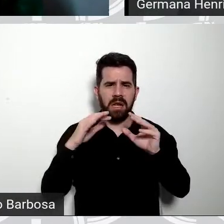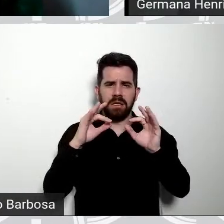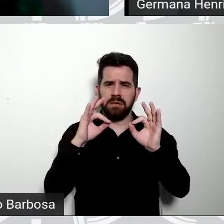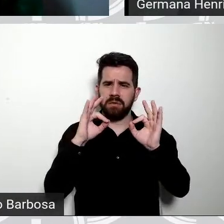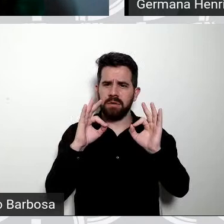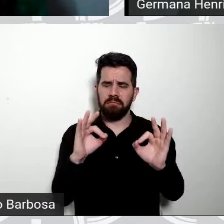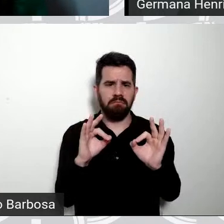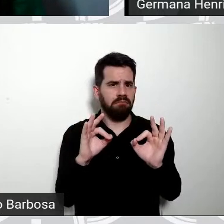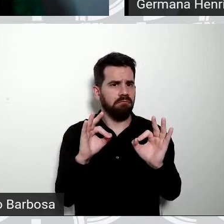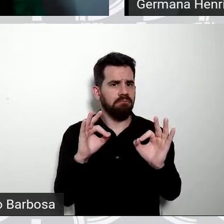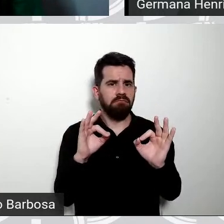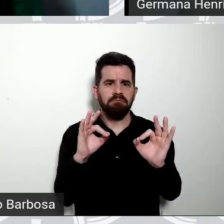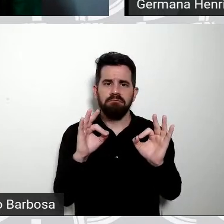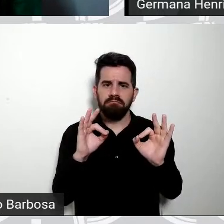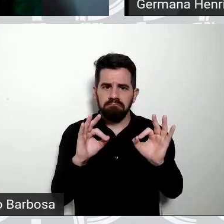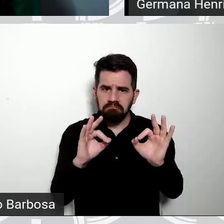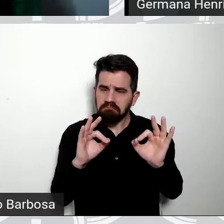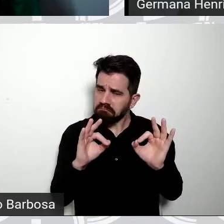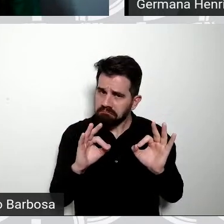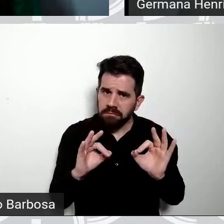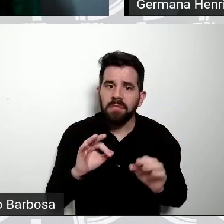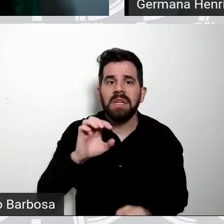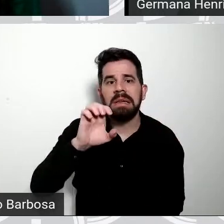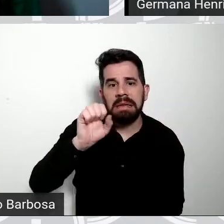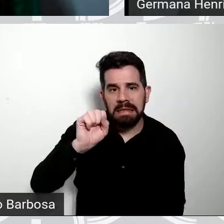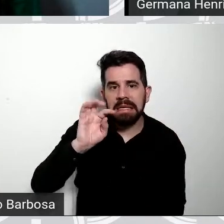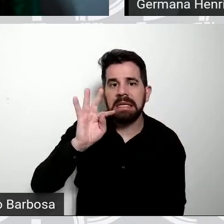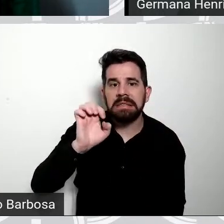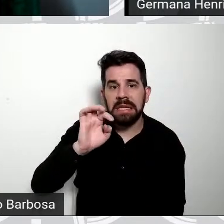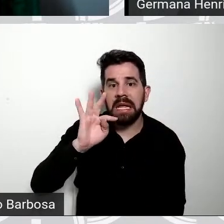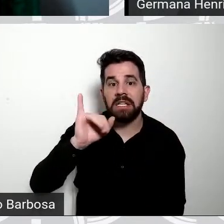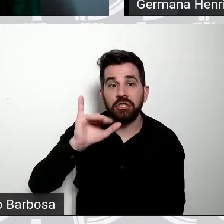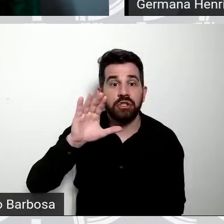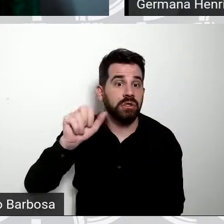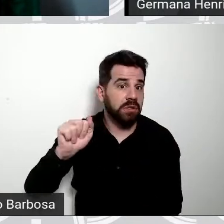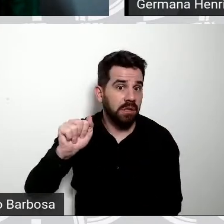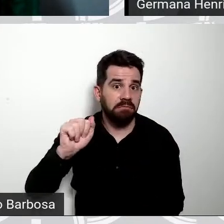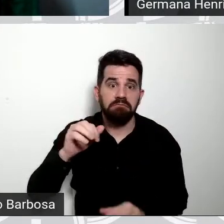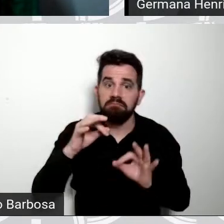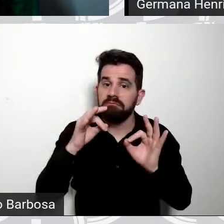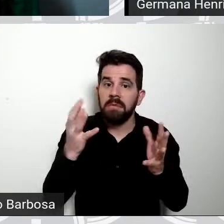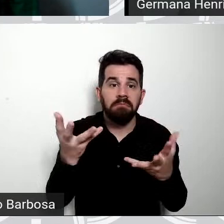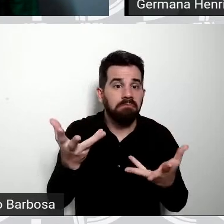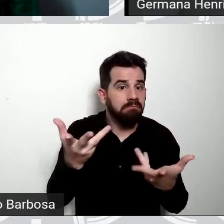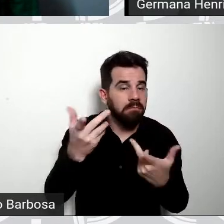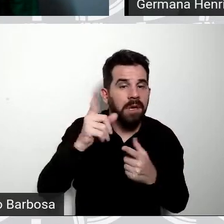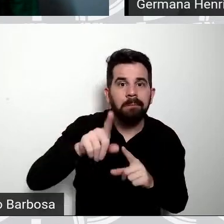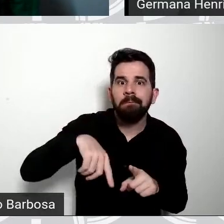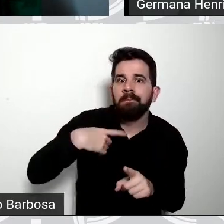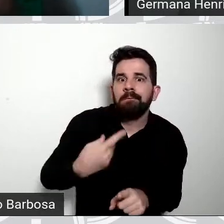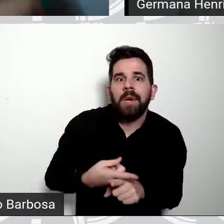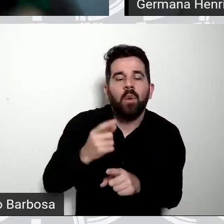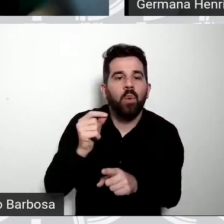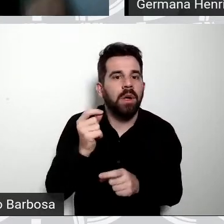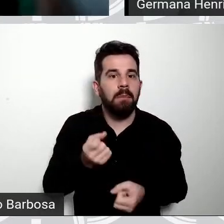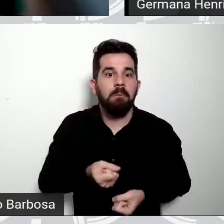fenomenais. E, mais curioso ainda, poetas como Drummond e